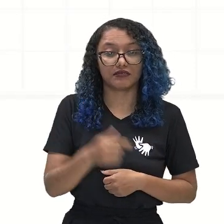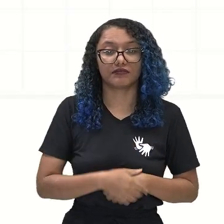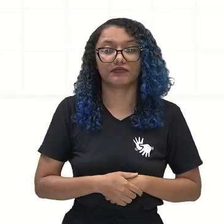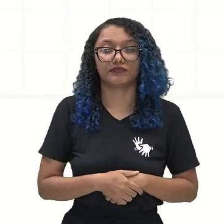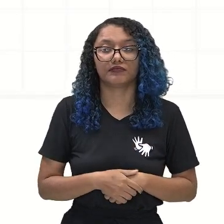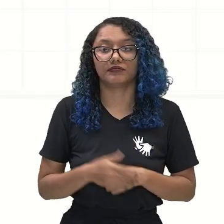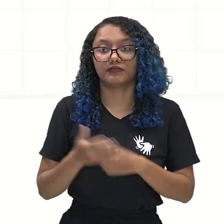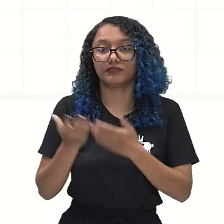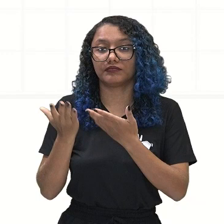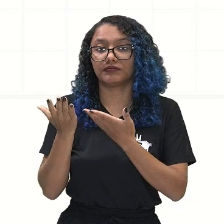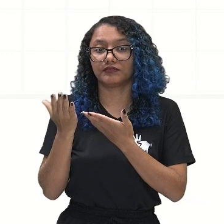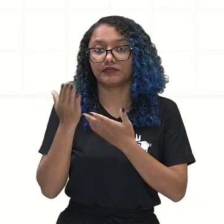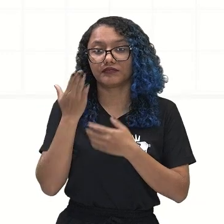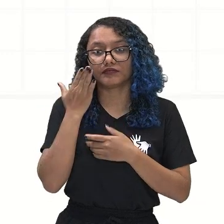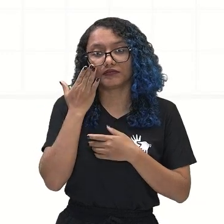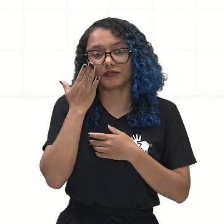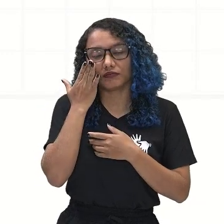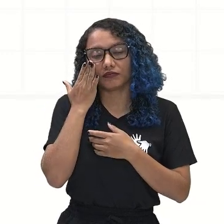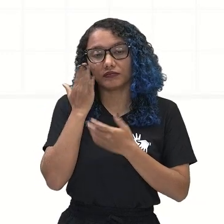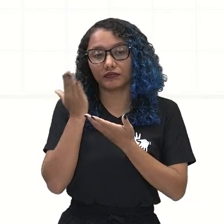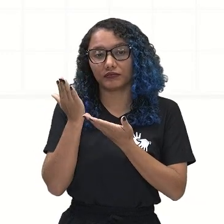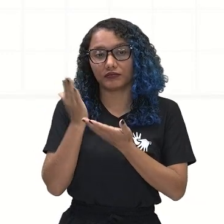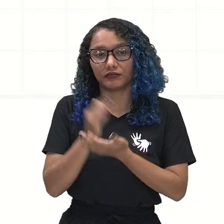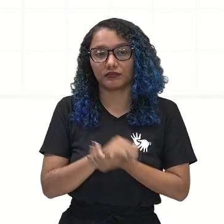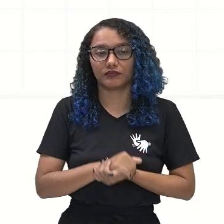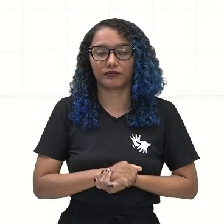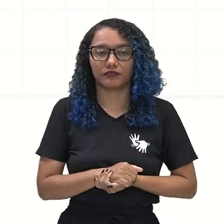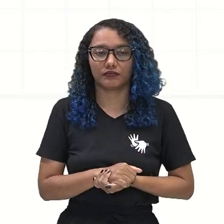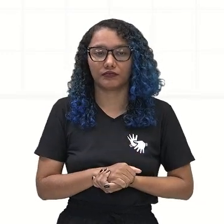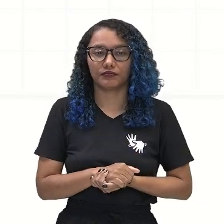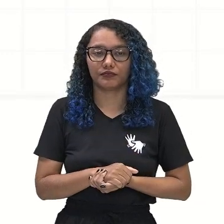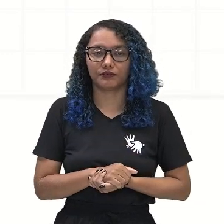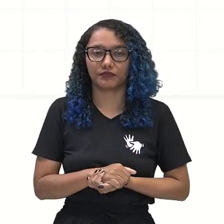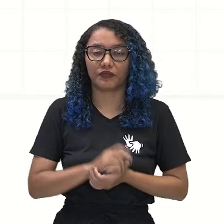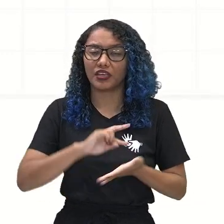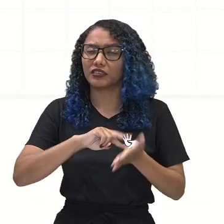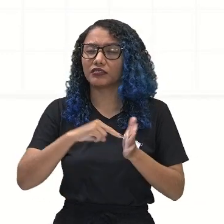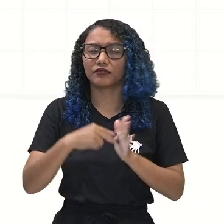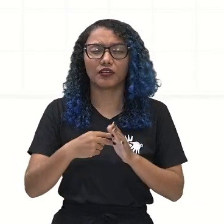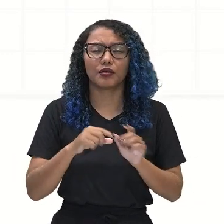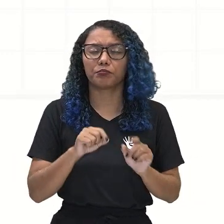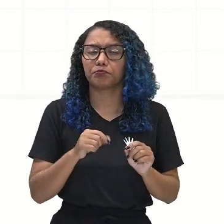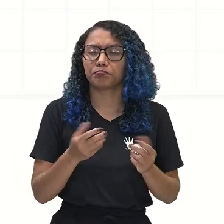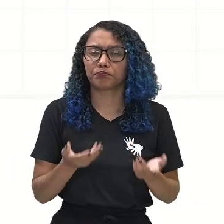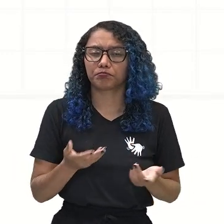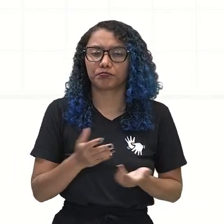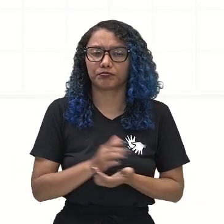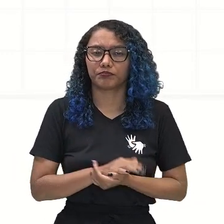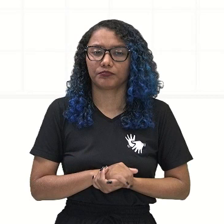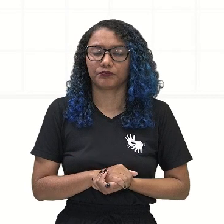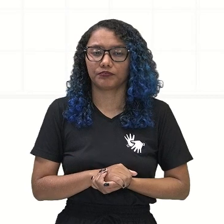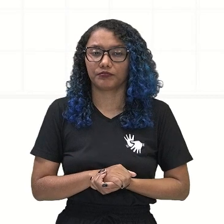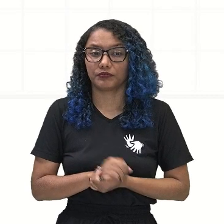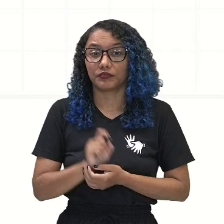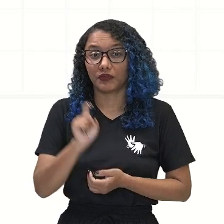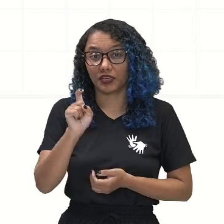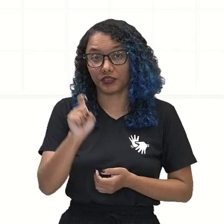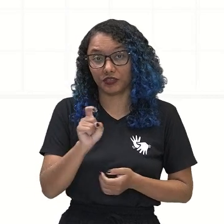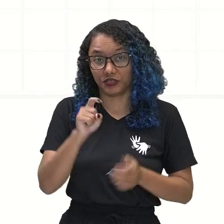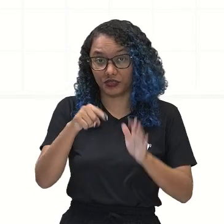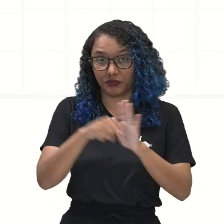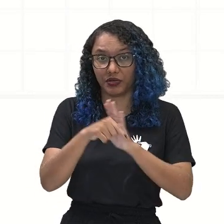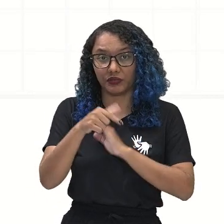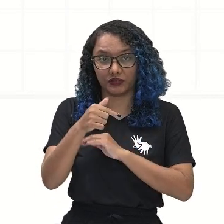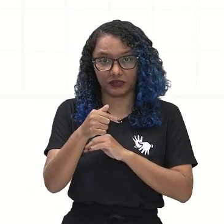aqui, ó, 7 meninas saíram, ou seja, x menos 7, ó.